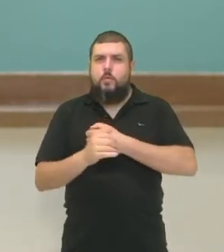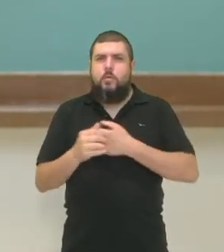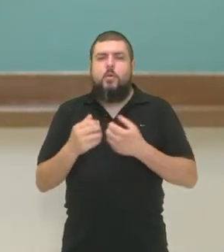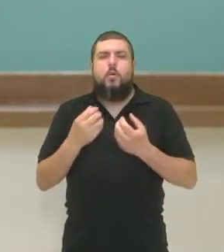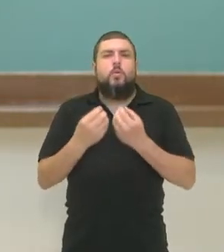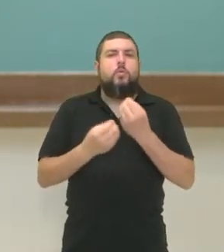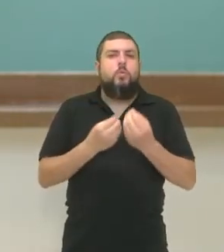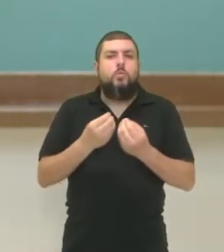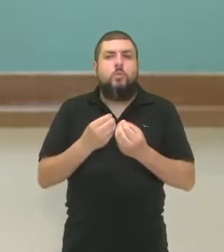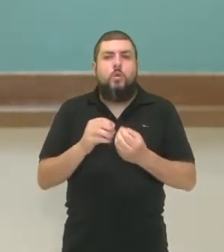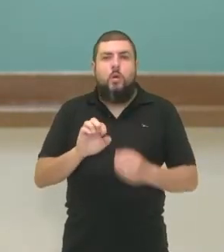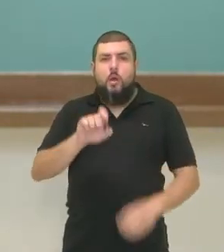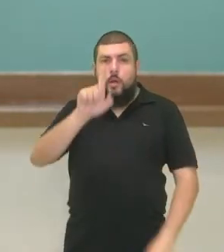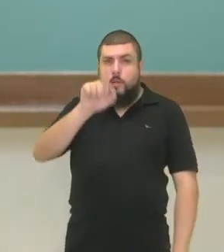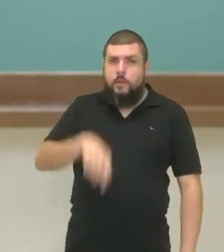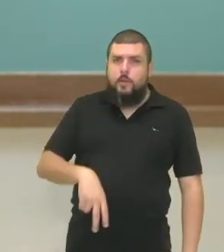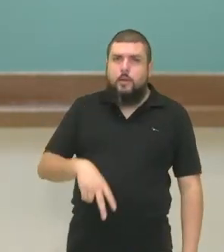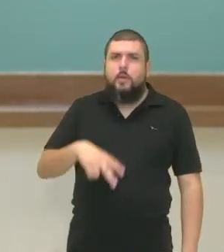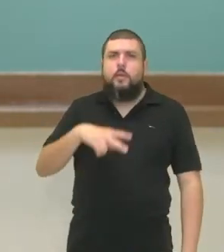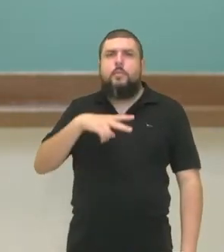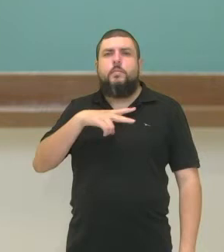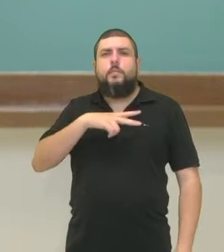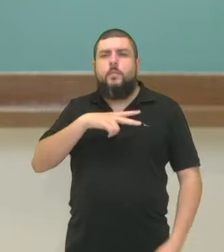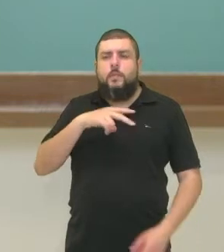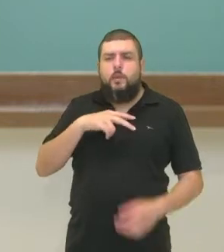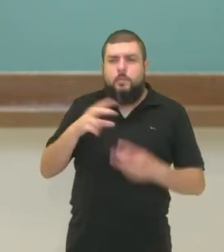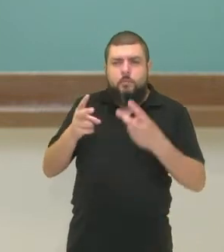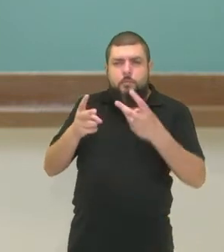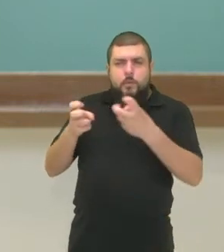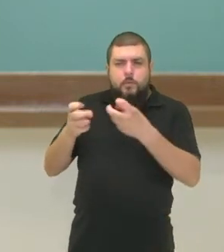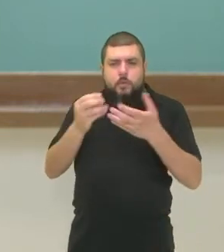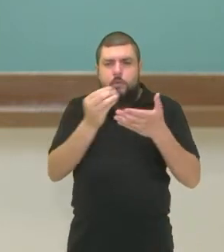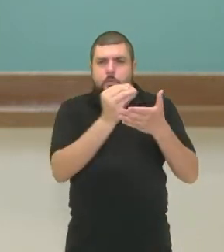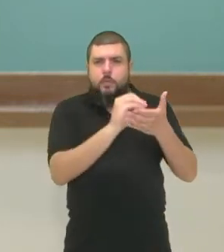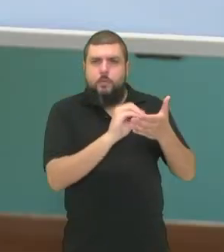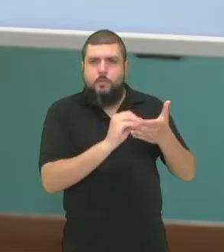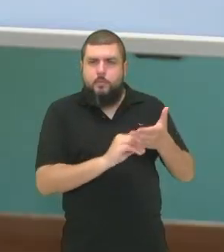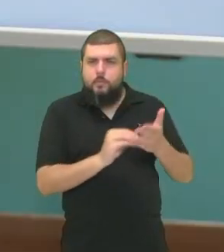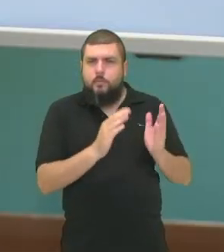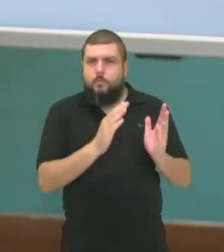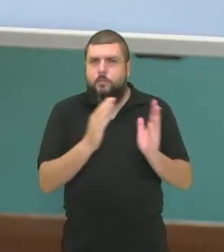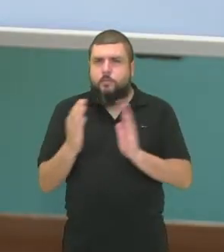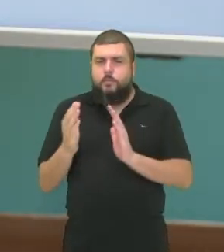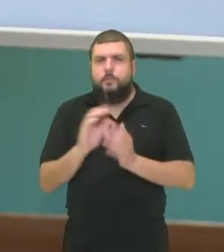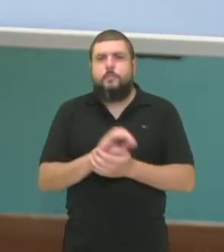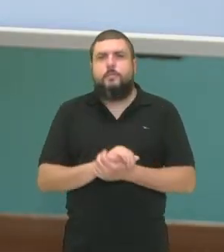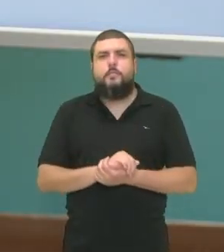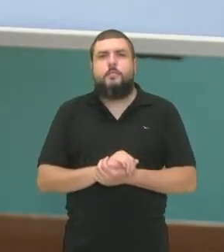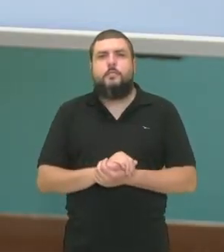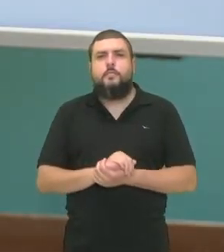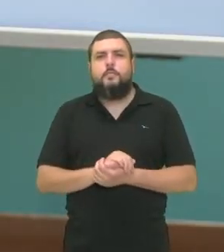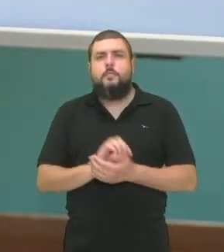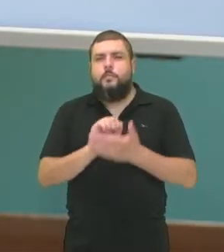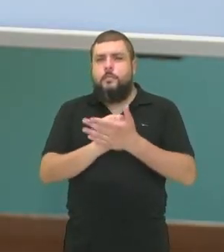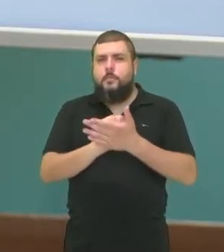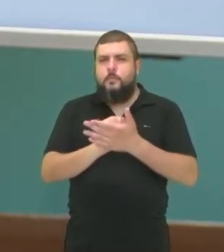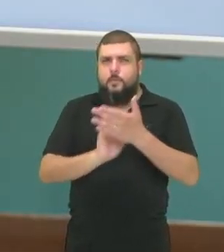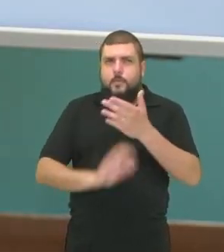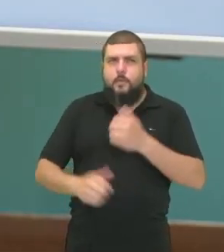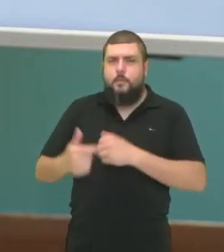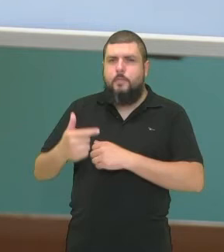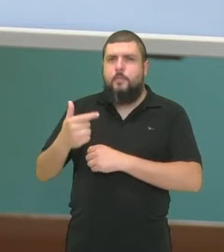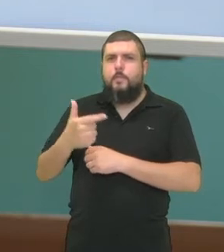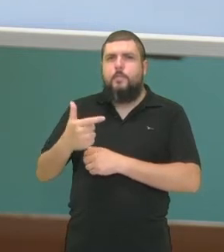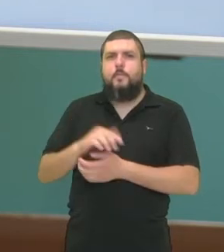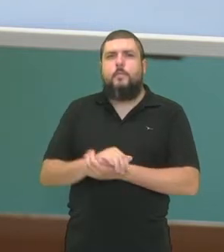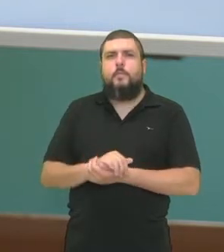e pessoal, então sob a ótica do cronista. Chegamos à atividade 2. Vamos observar a